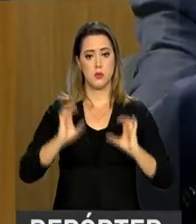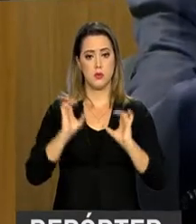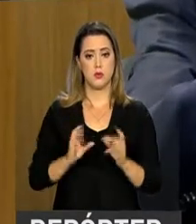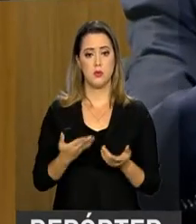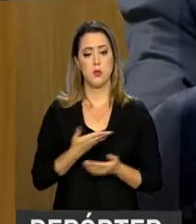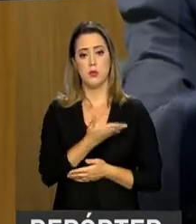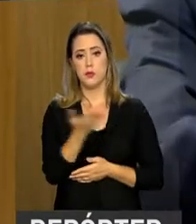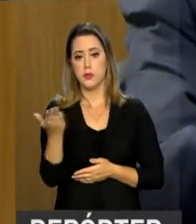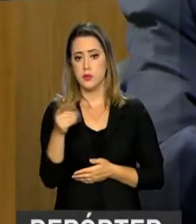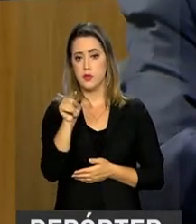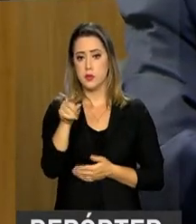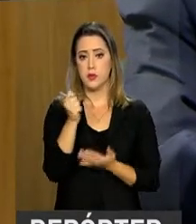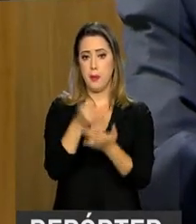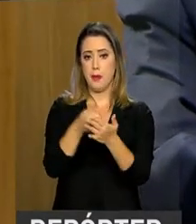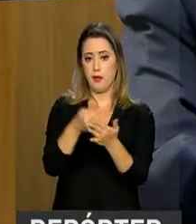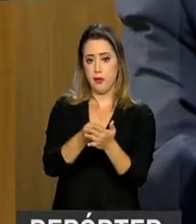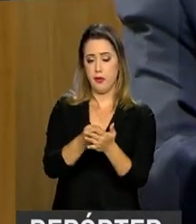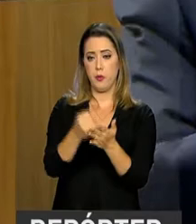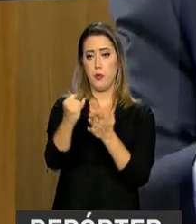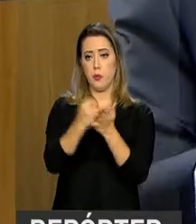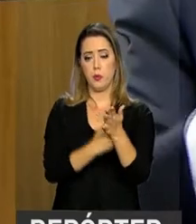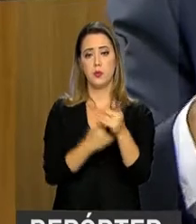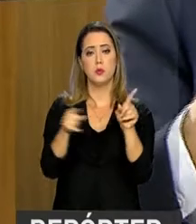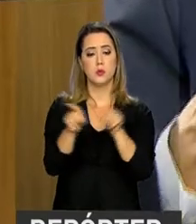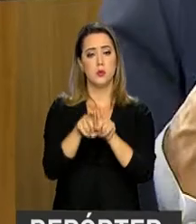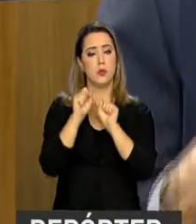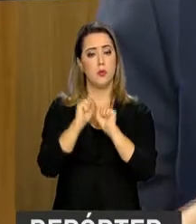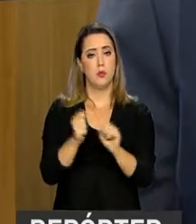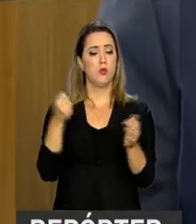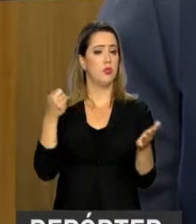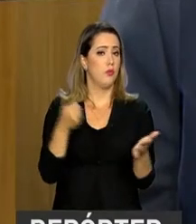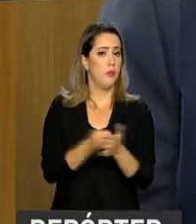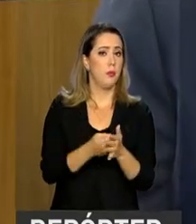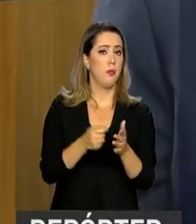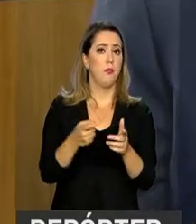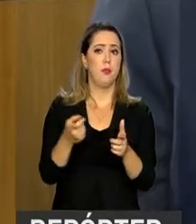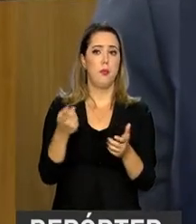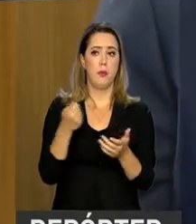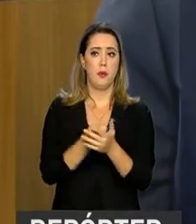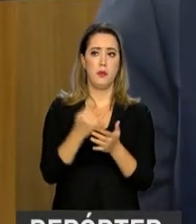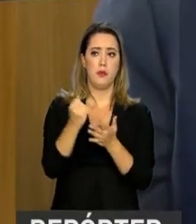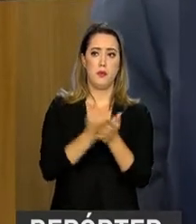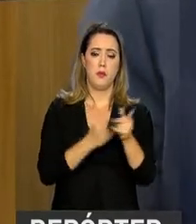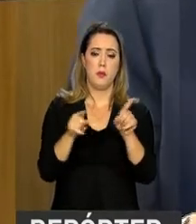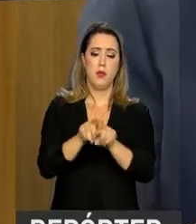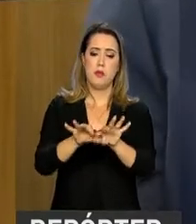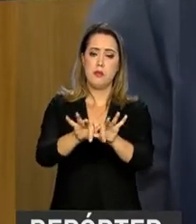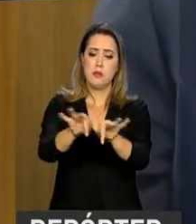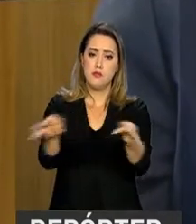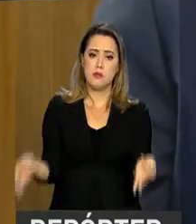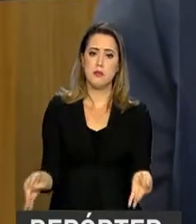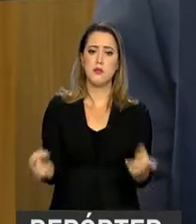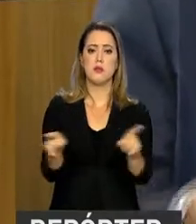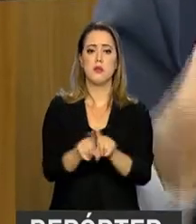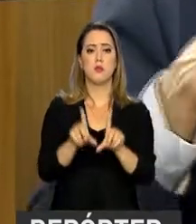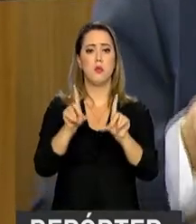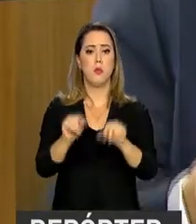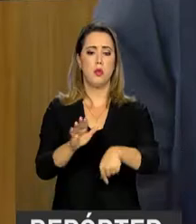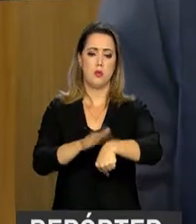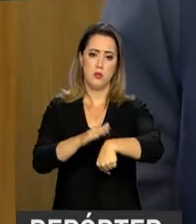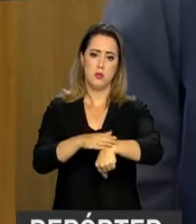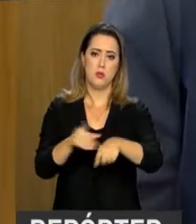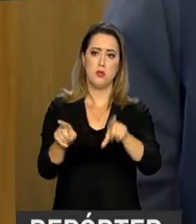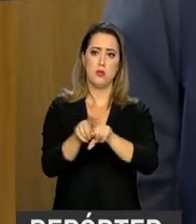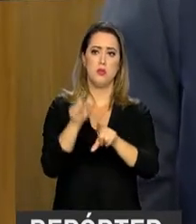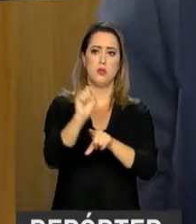você quando fui pagar seu imposto possa fazer isso de uma maneira mais simples e tome menos tempo e as